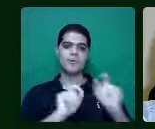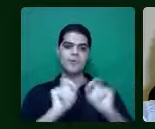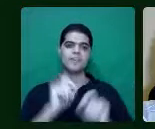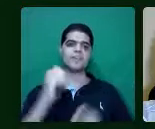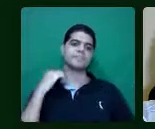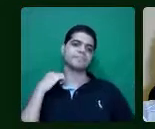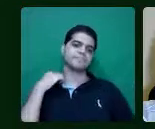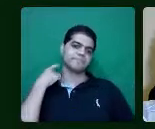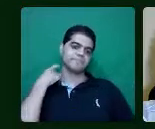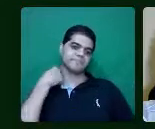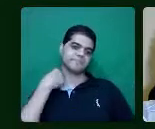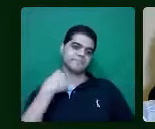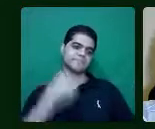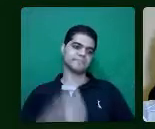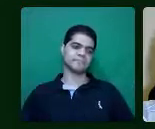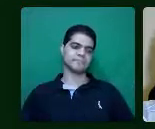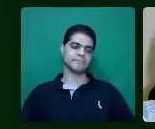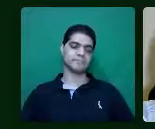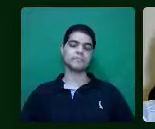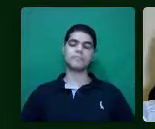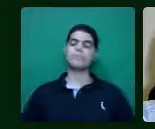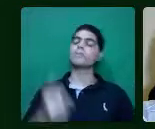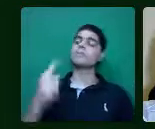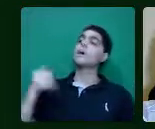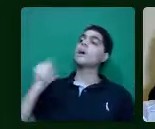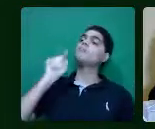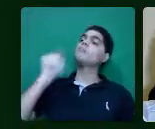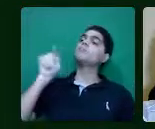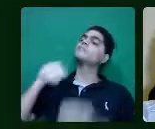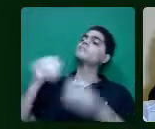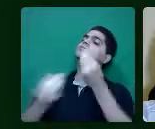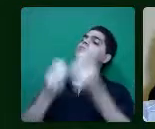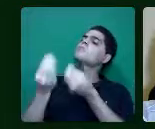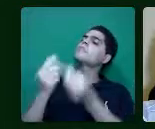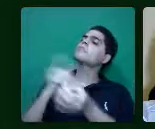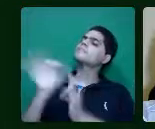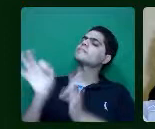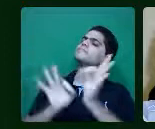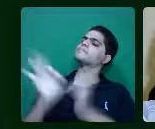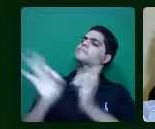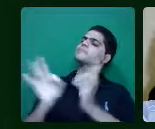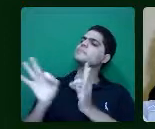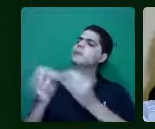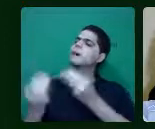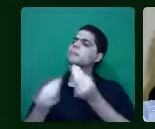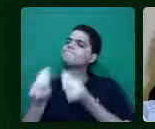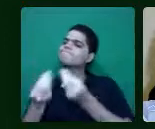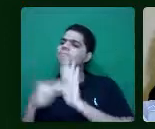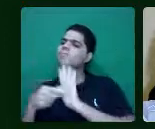Wesby. Então, como vocês pretendem articular as soluções para que cheguem nas comunidades?